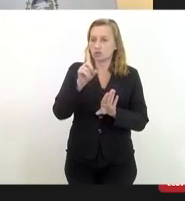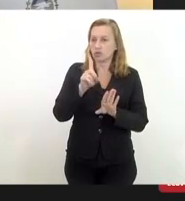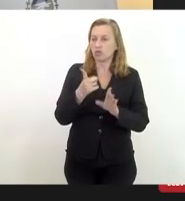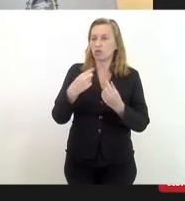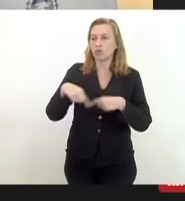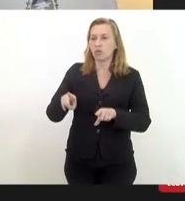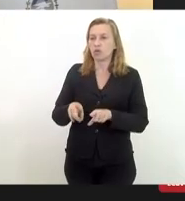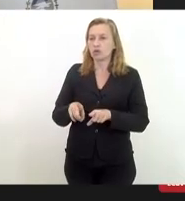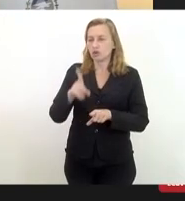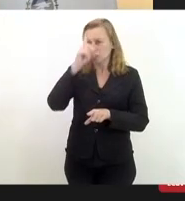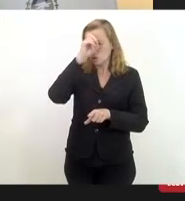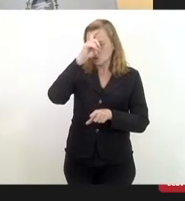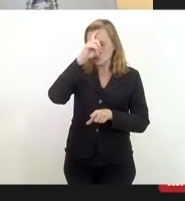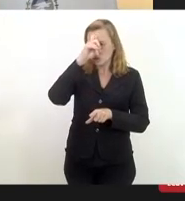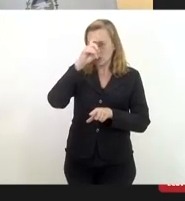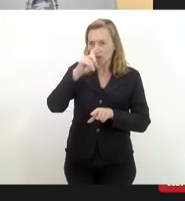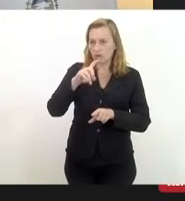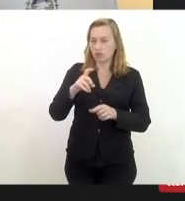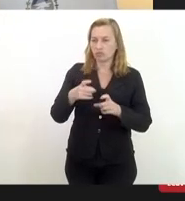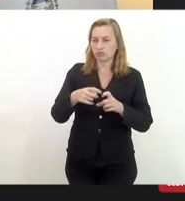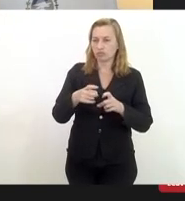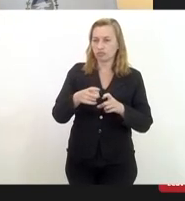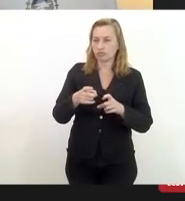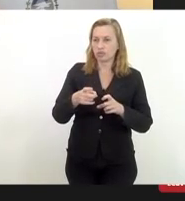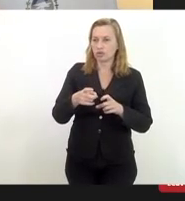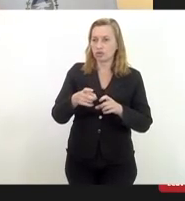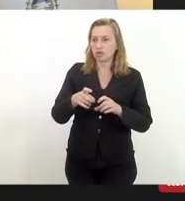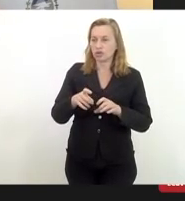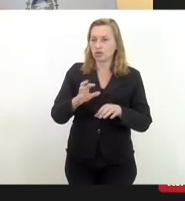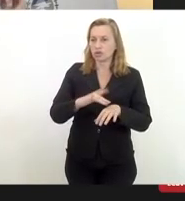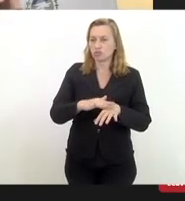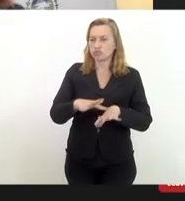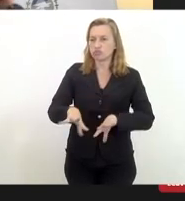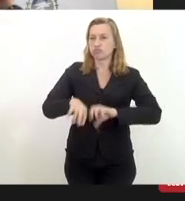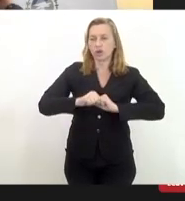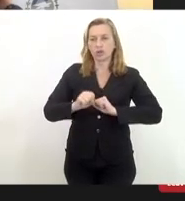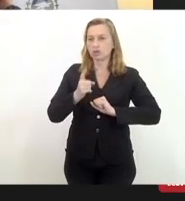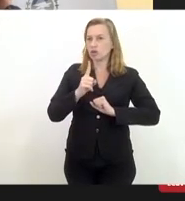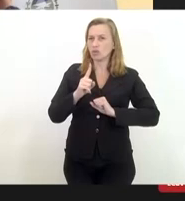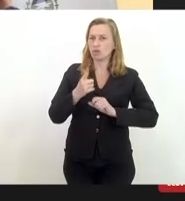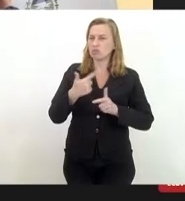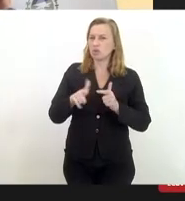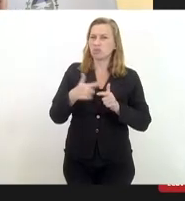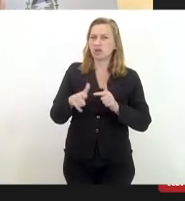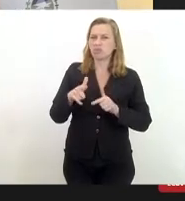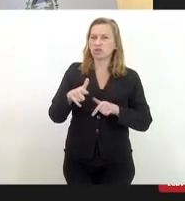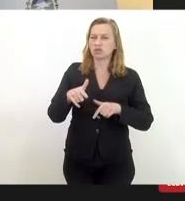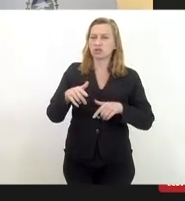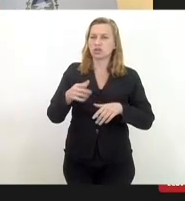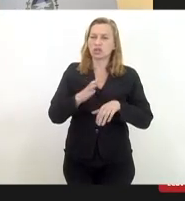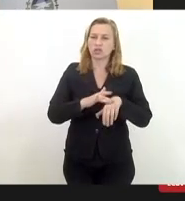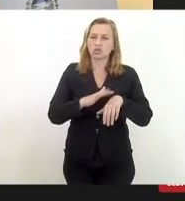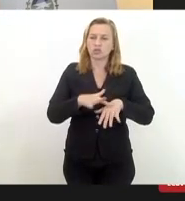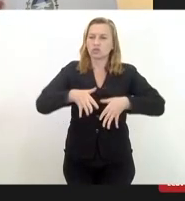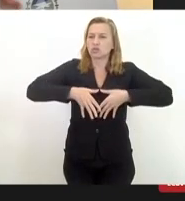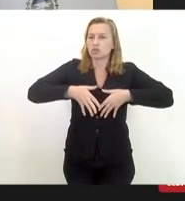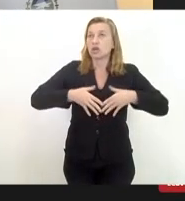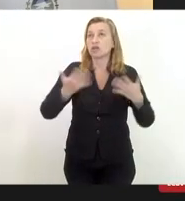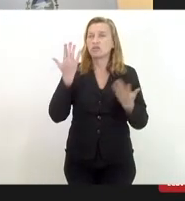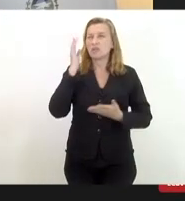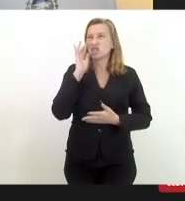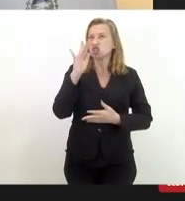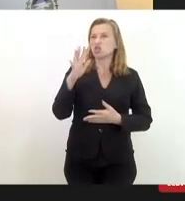Isso, a princípio, nada tinha a ver com o hospital de tuberculose, até porque a gente não imagina um hospital de